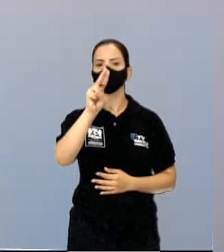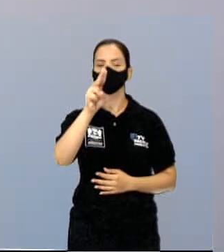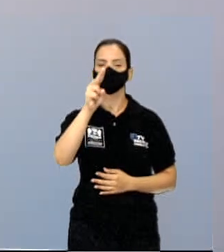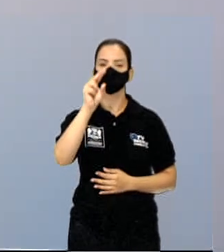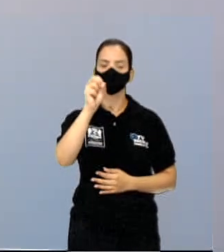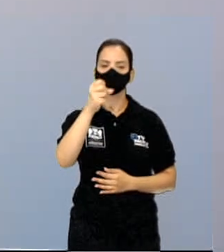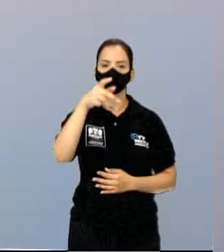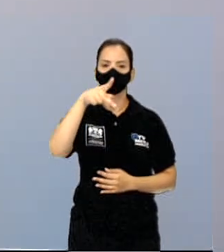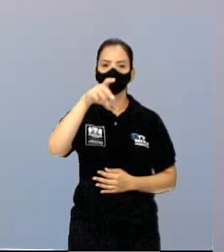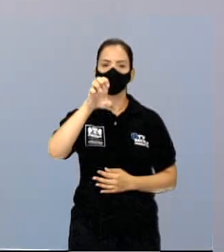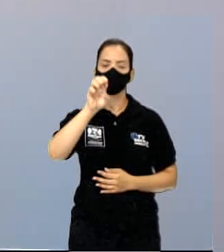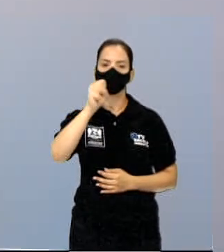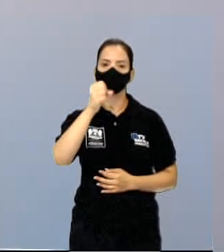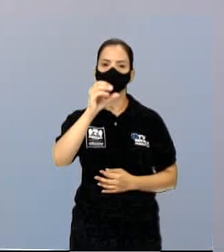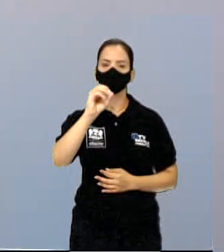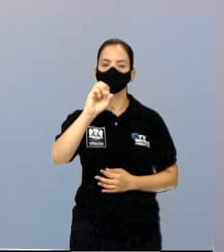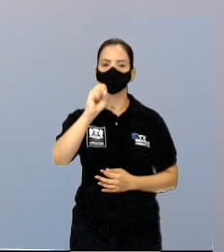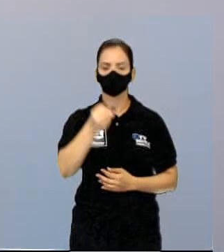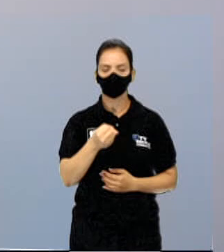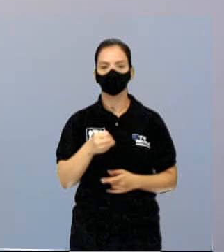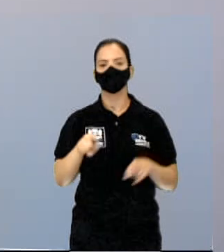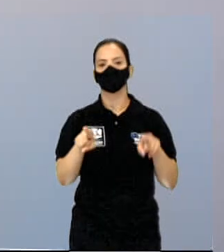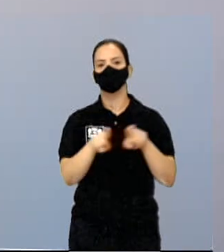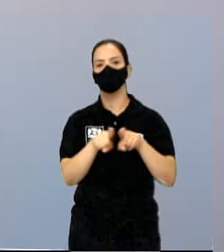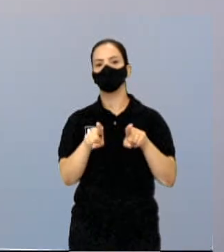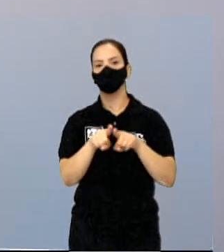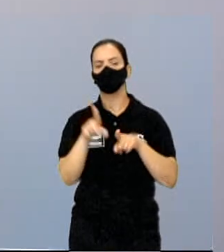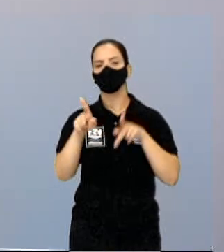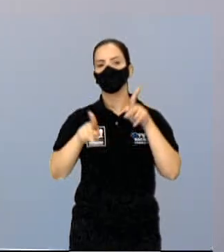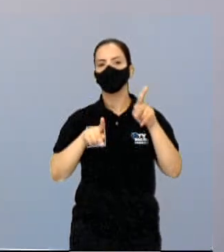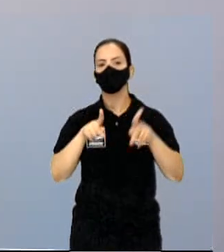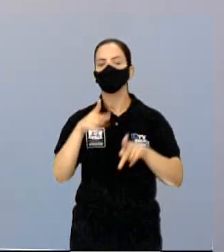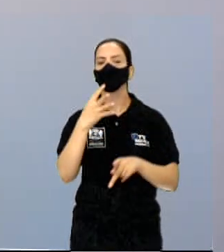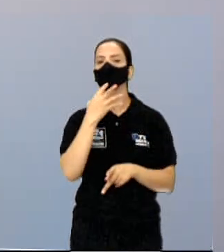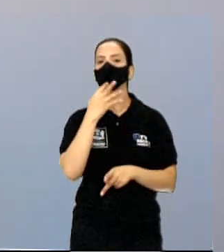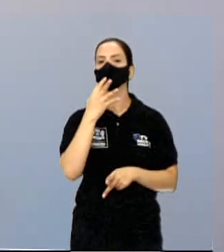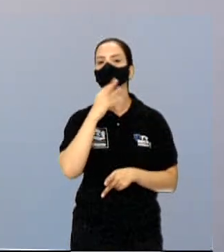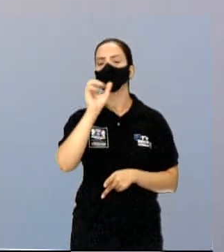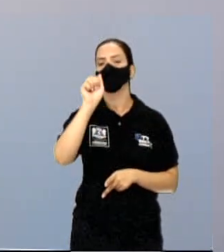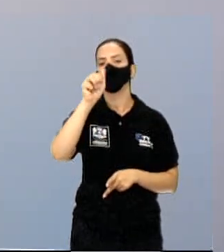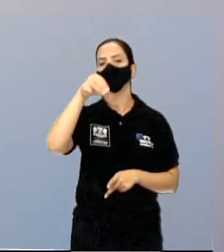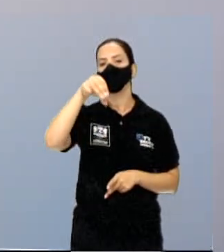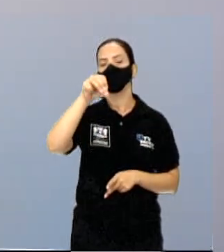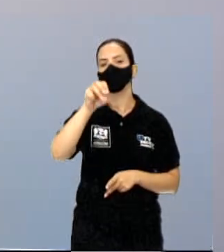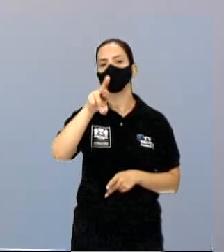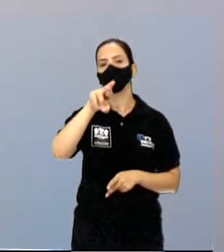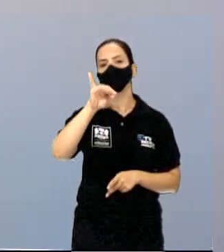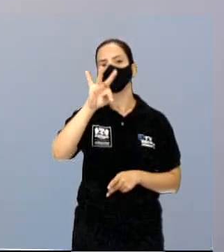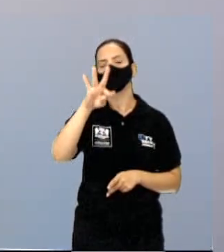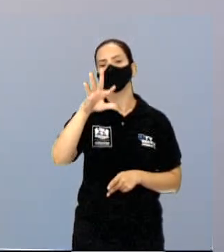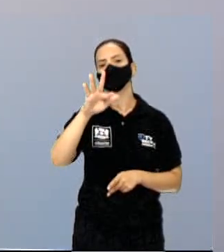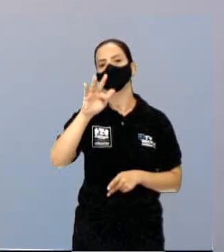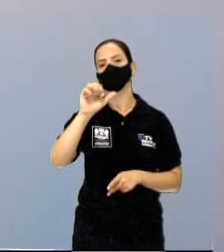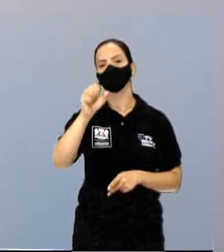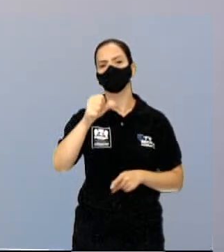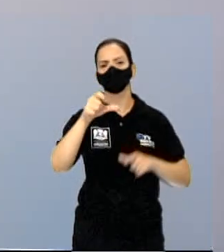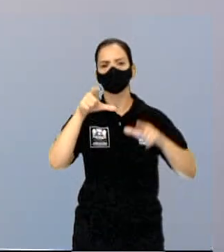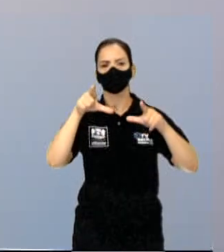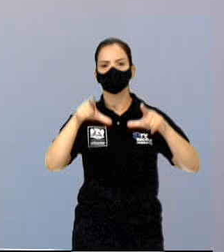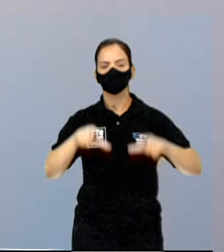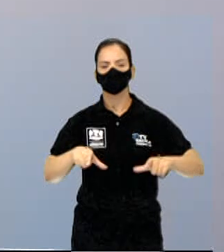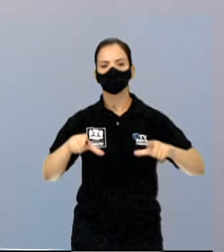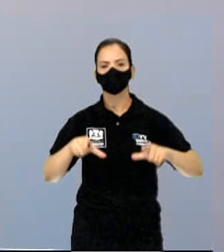amoritas, eles eram um importante centro comercial ali urbano, tá certo? Ali dessa região ali da